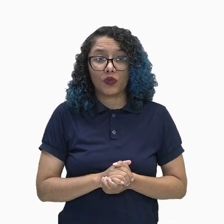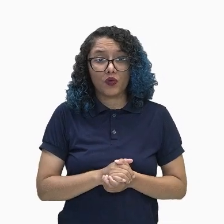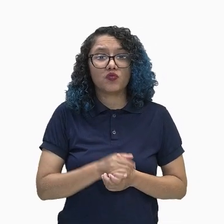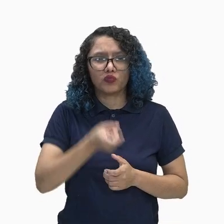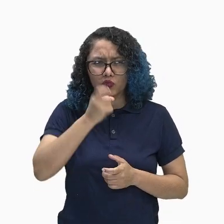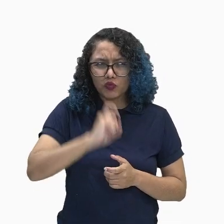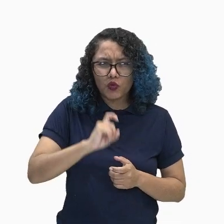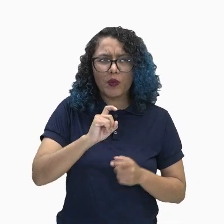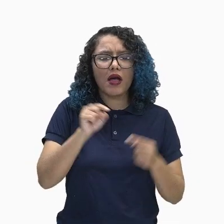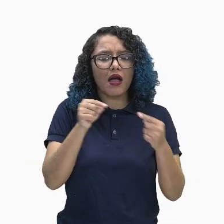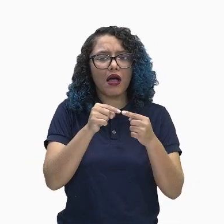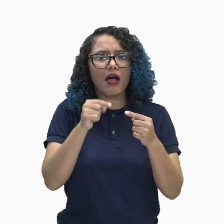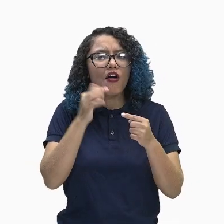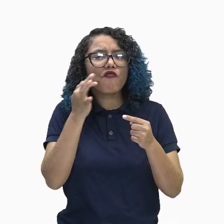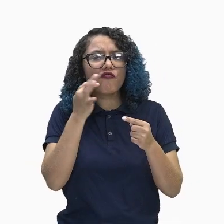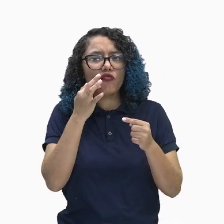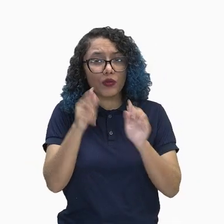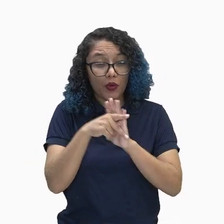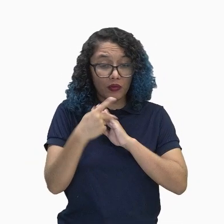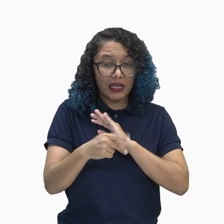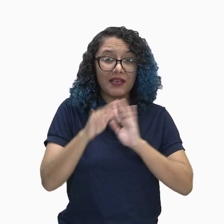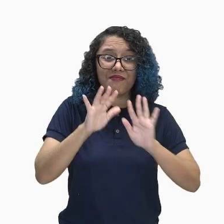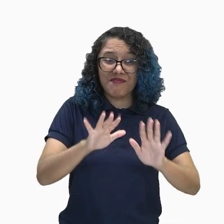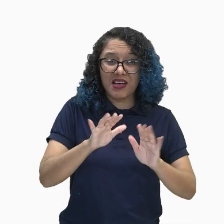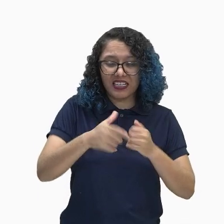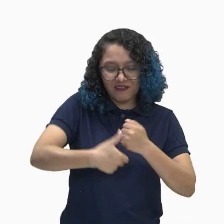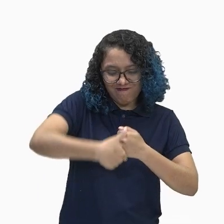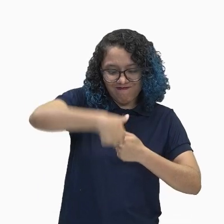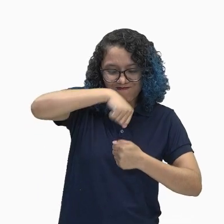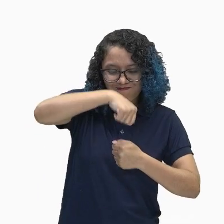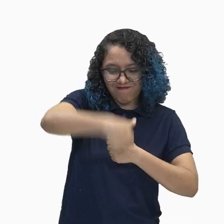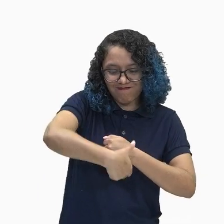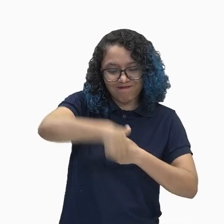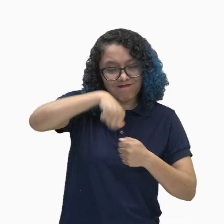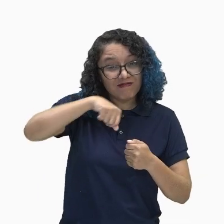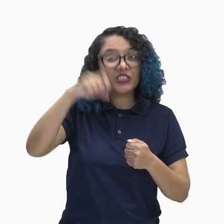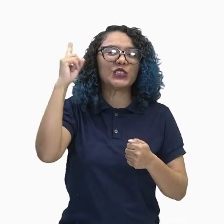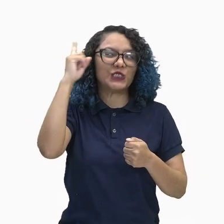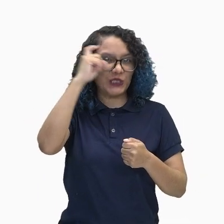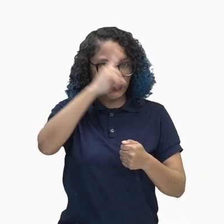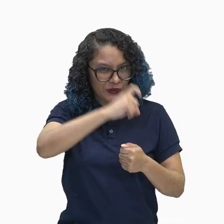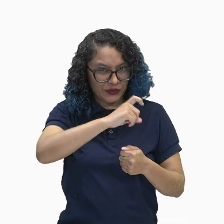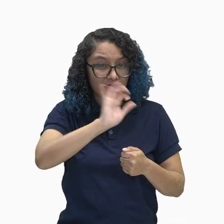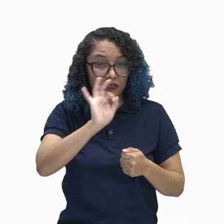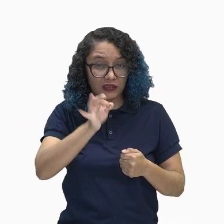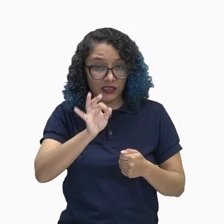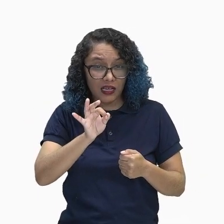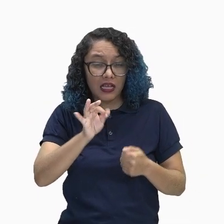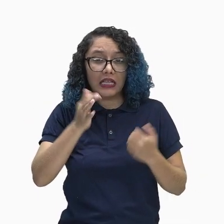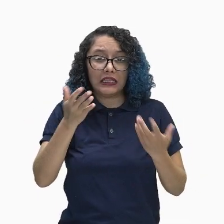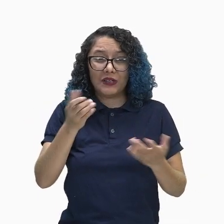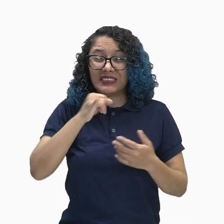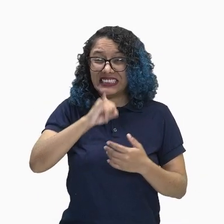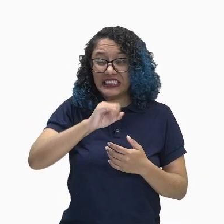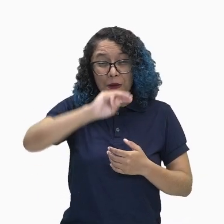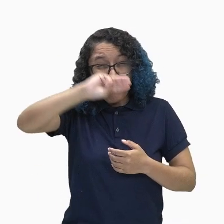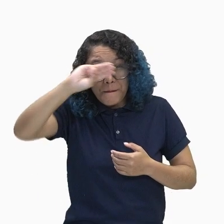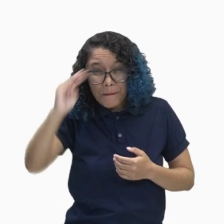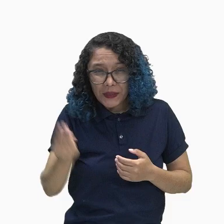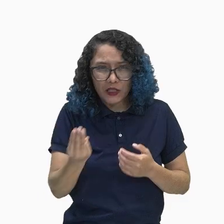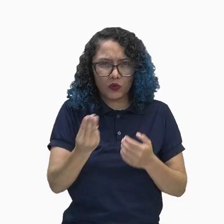região e ele não é tão fácil de descascar, né? E se você tem milhões, vai